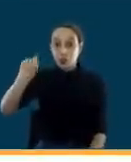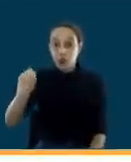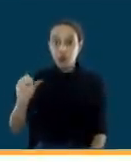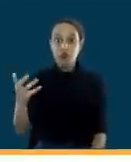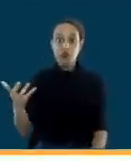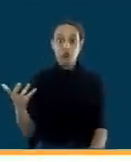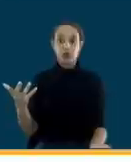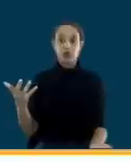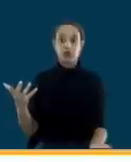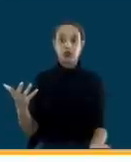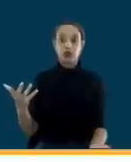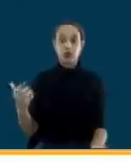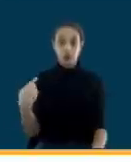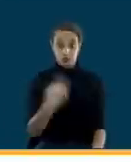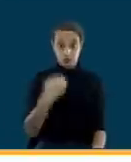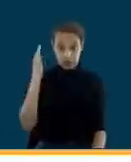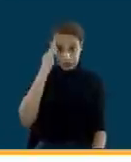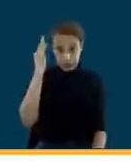de que